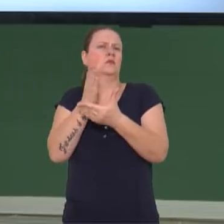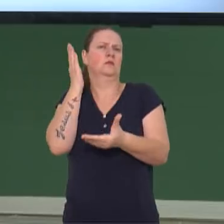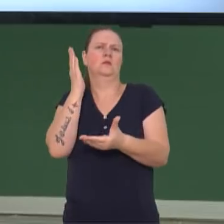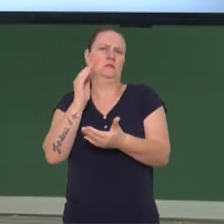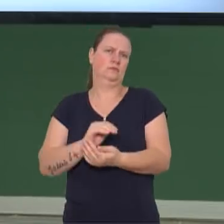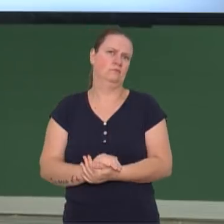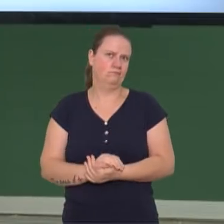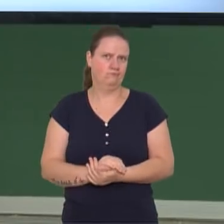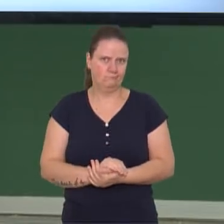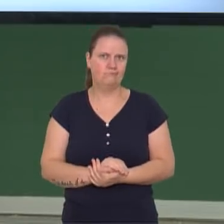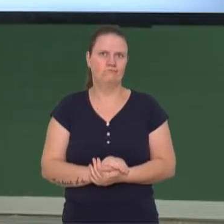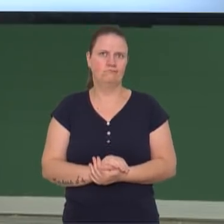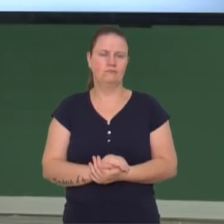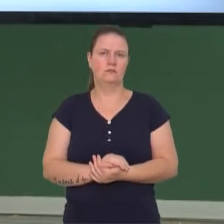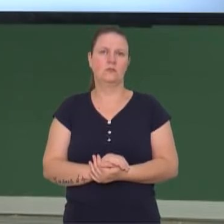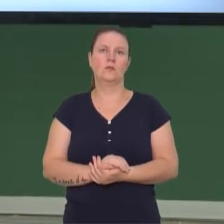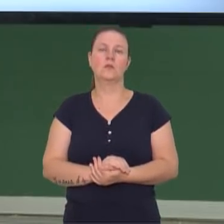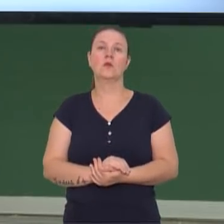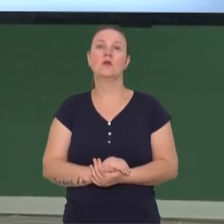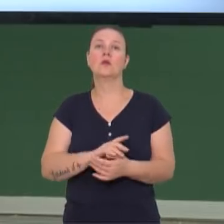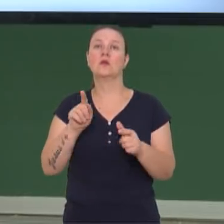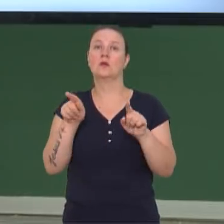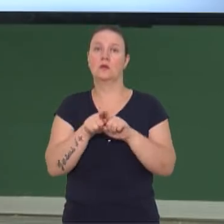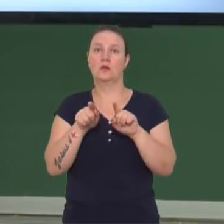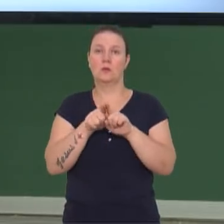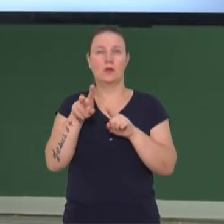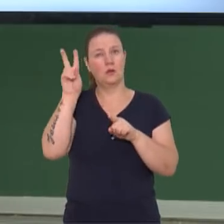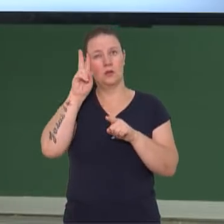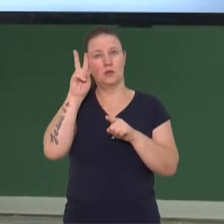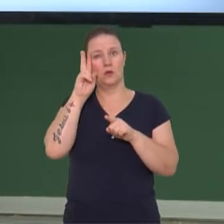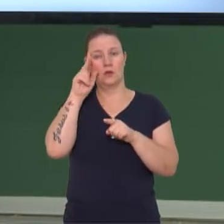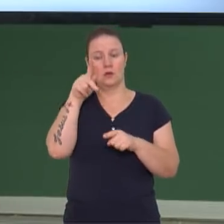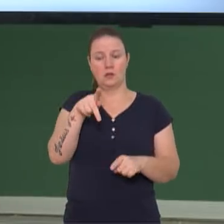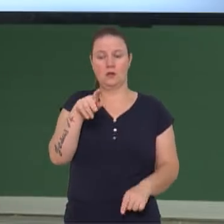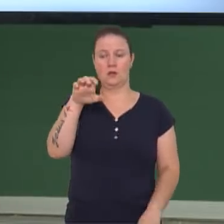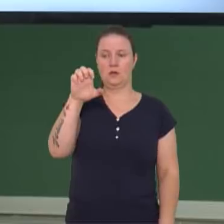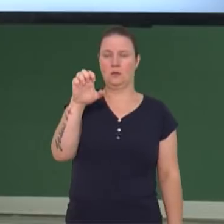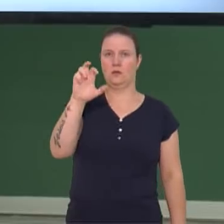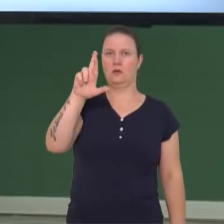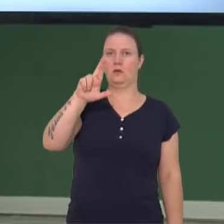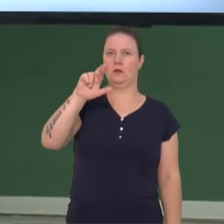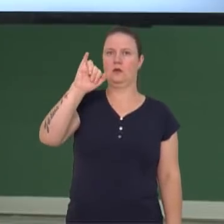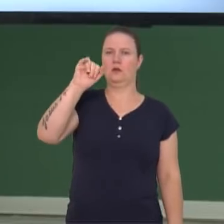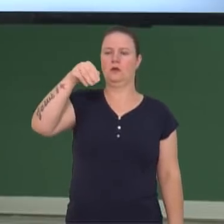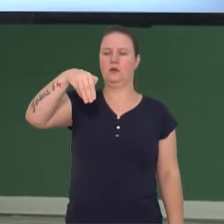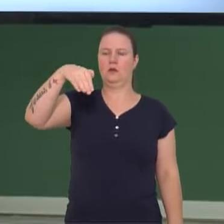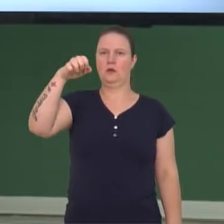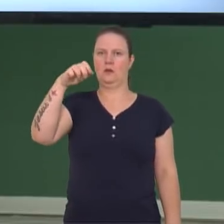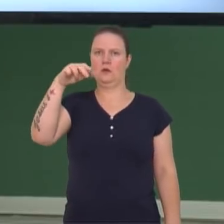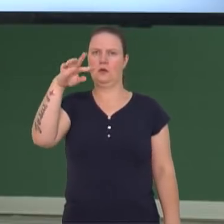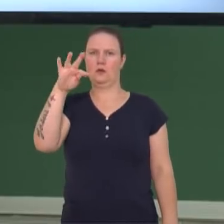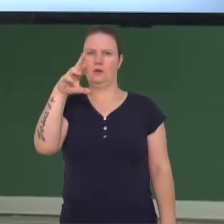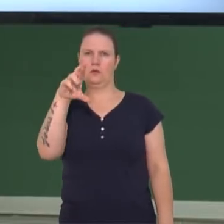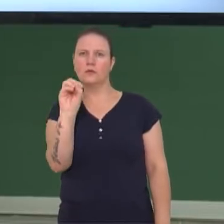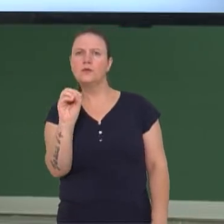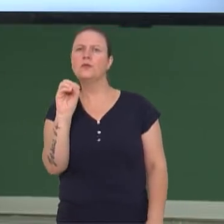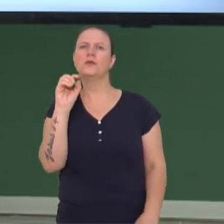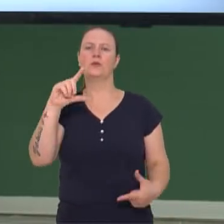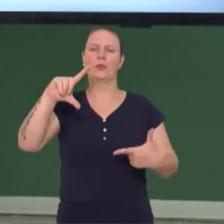Tá? E o perímetro, lembrar o conceito de perímetro que a gente trabalhou lá atrás. O que é